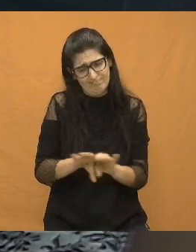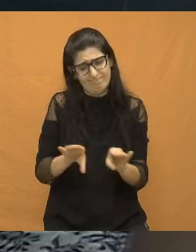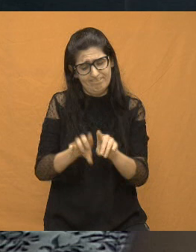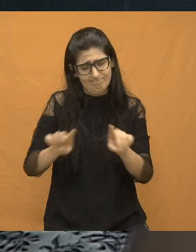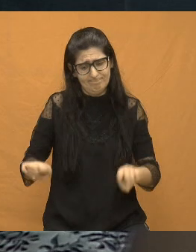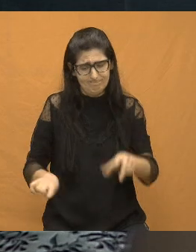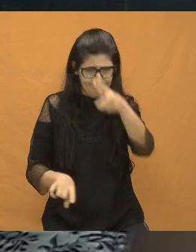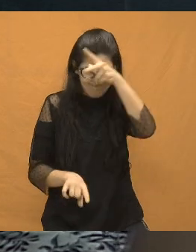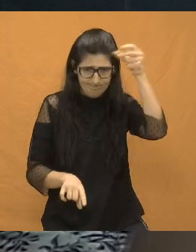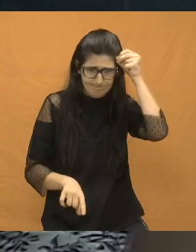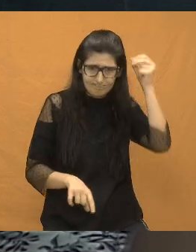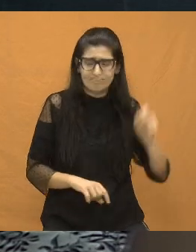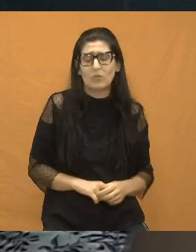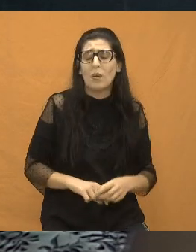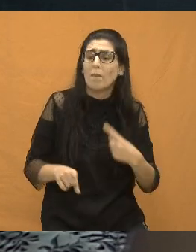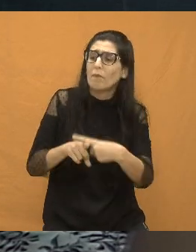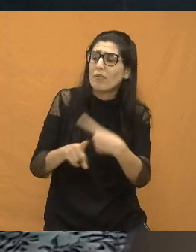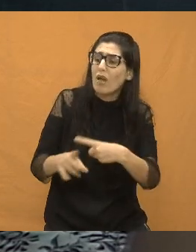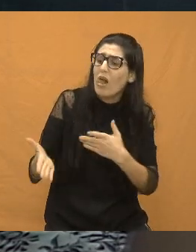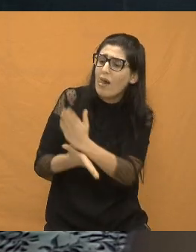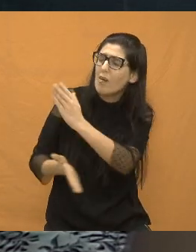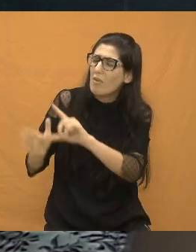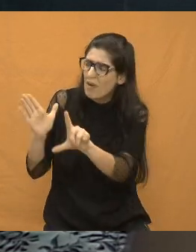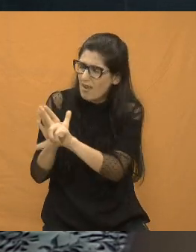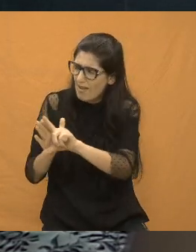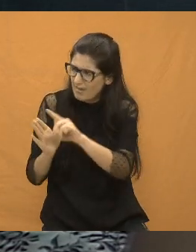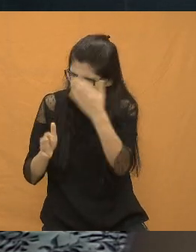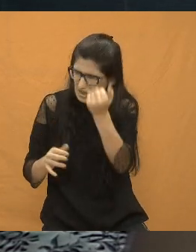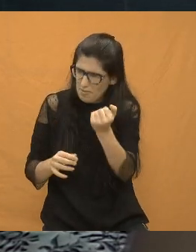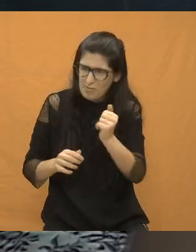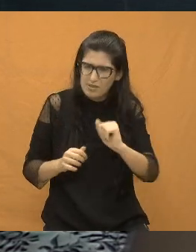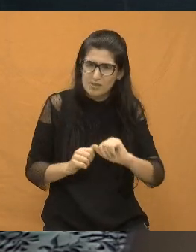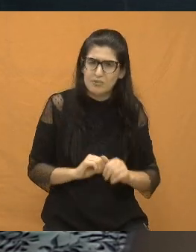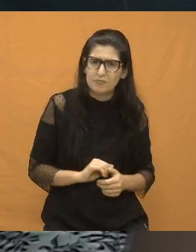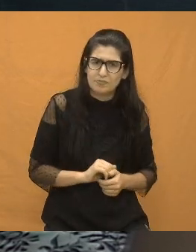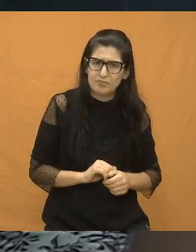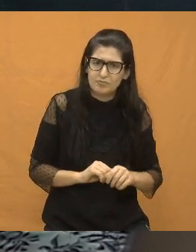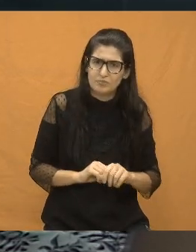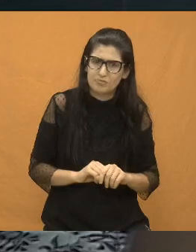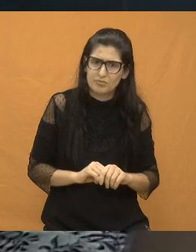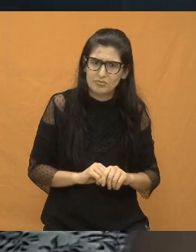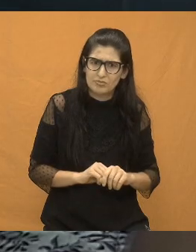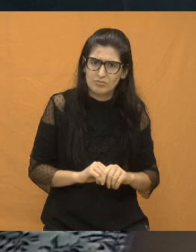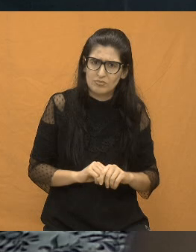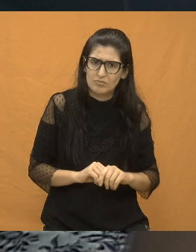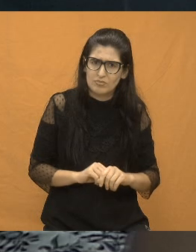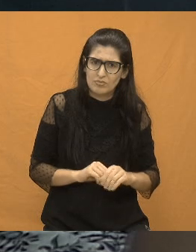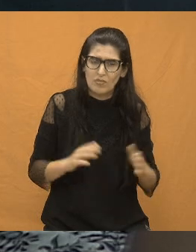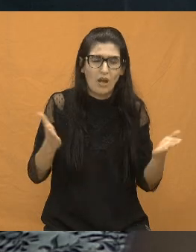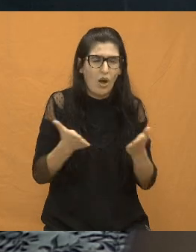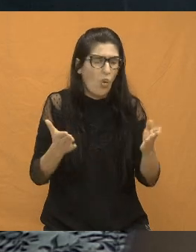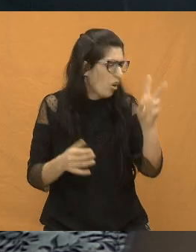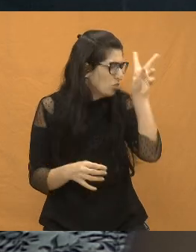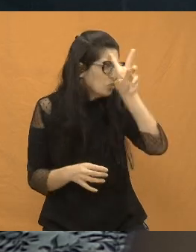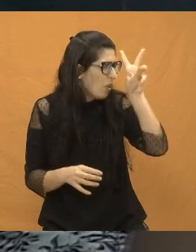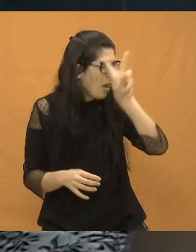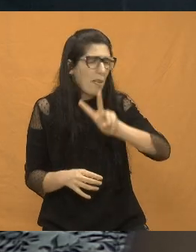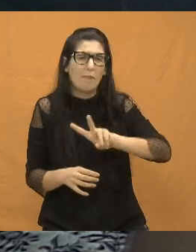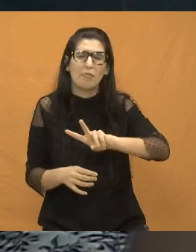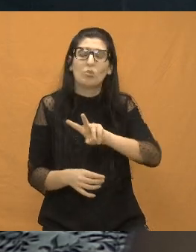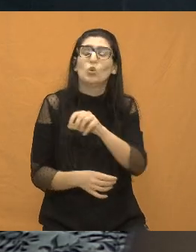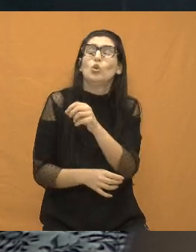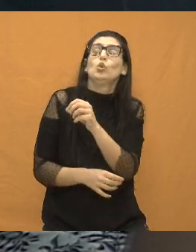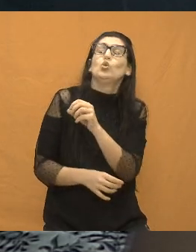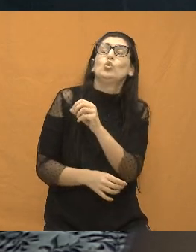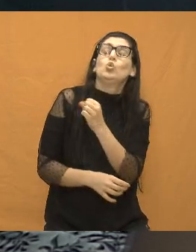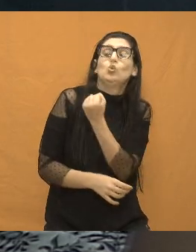da lei, né, que quando mandou a lei aqui para para a Câmara. Agora, de cabeça, eu não lembro, mas foi